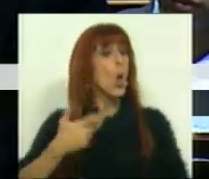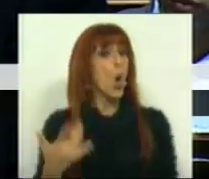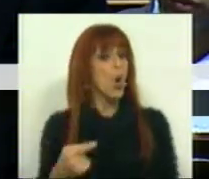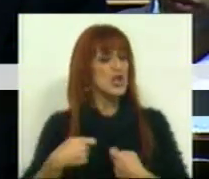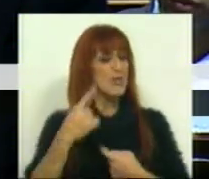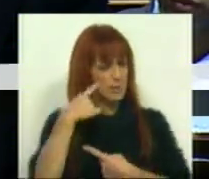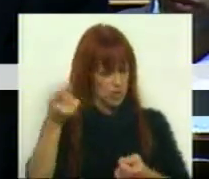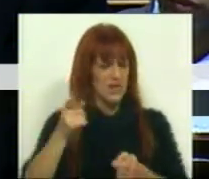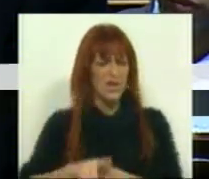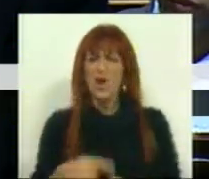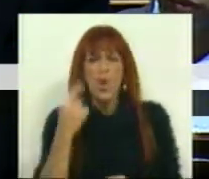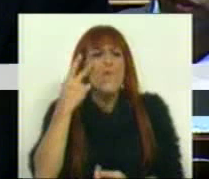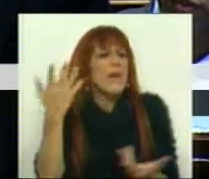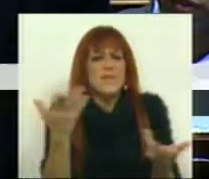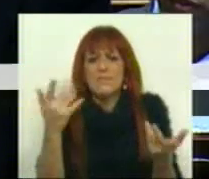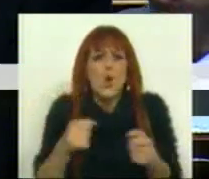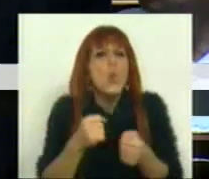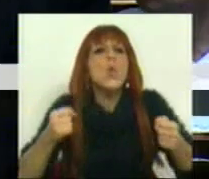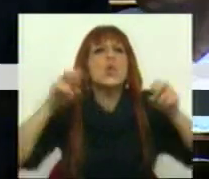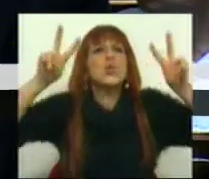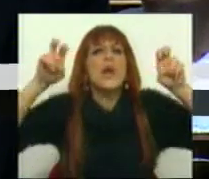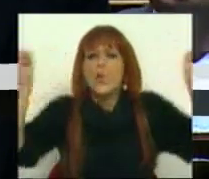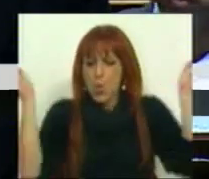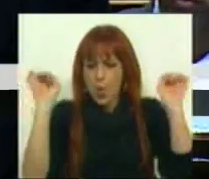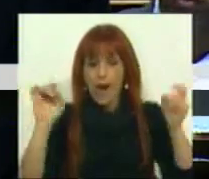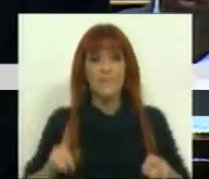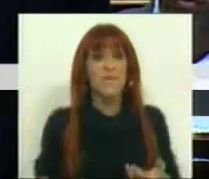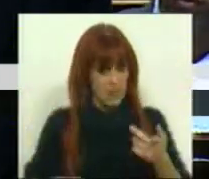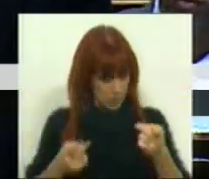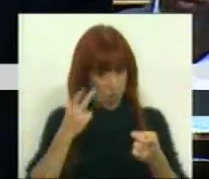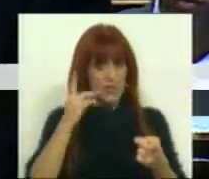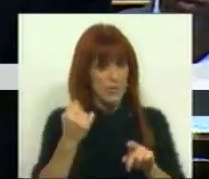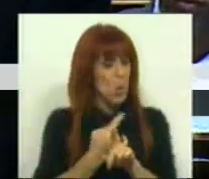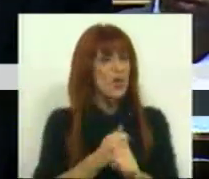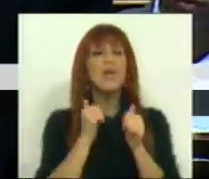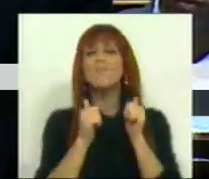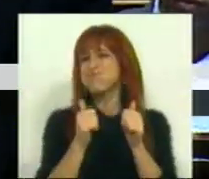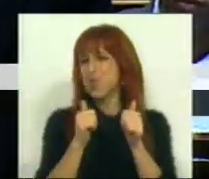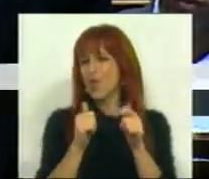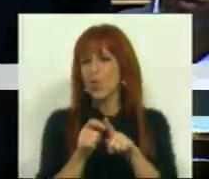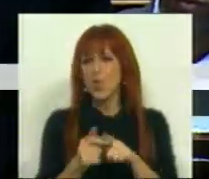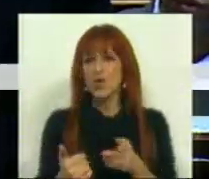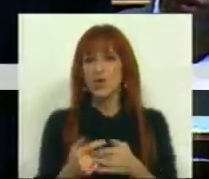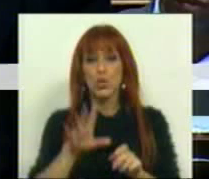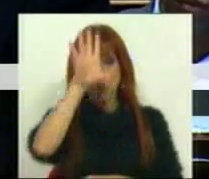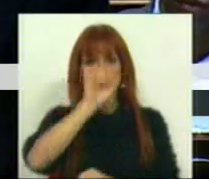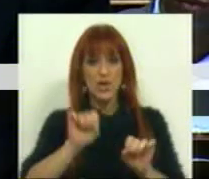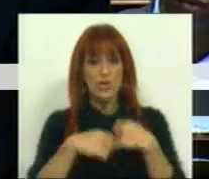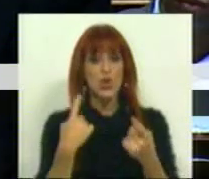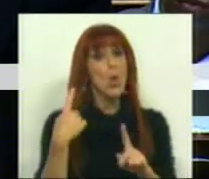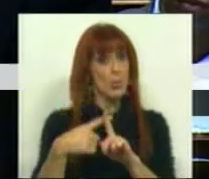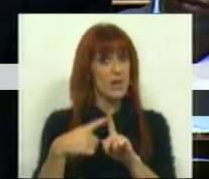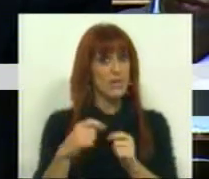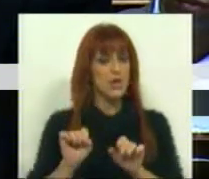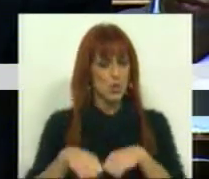hoje a despesa pública. Não vemos lá gordura nenhuma. O que vemos são as coisas boas do Estado Social, são os